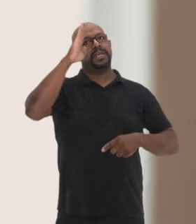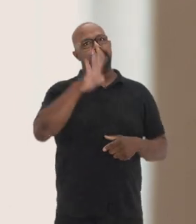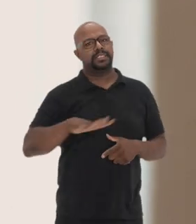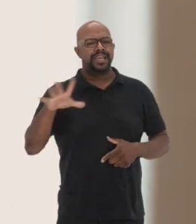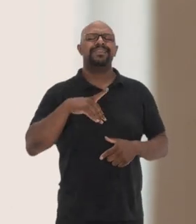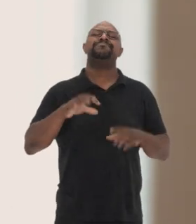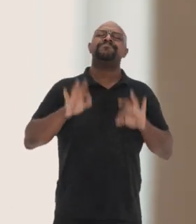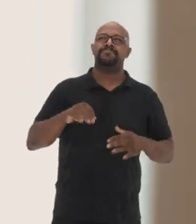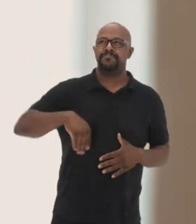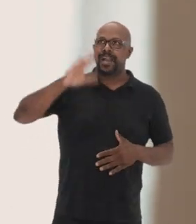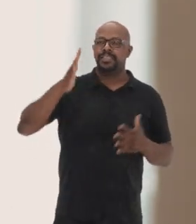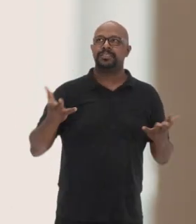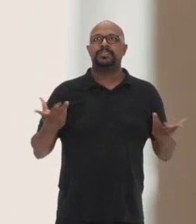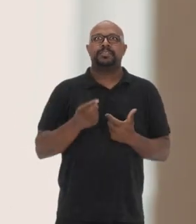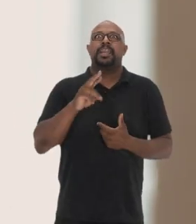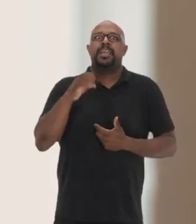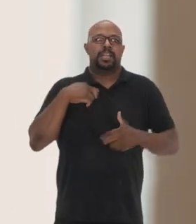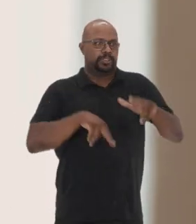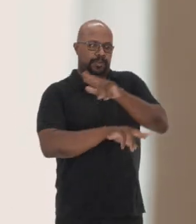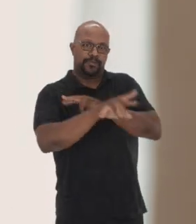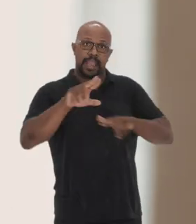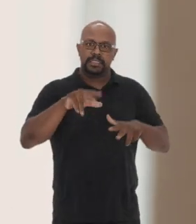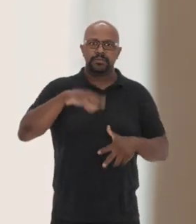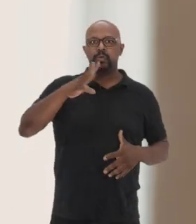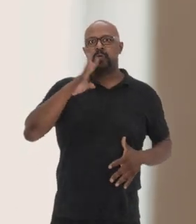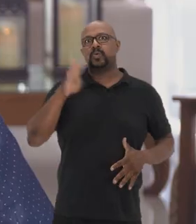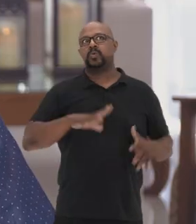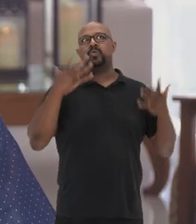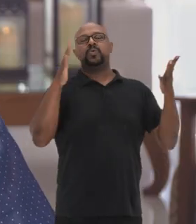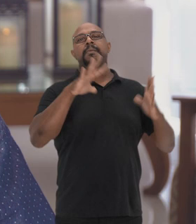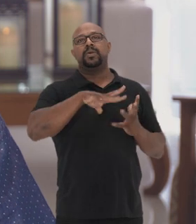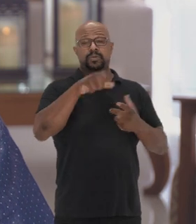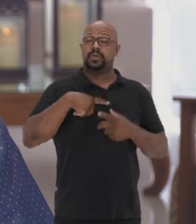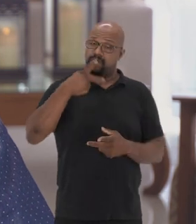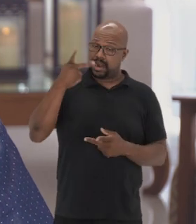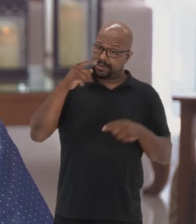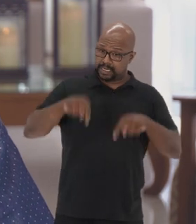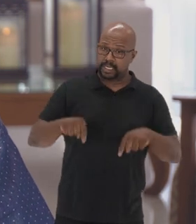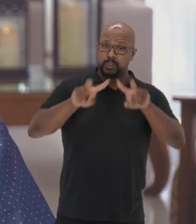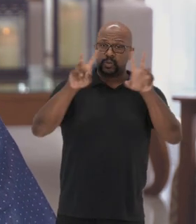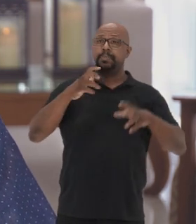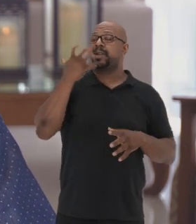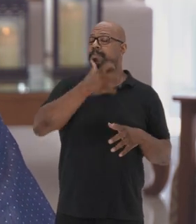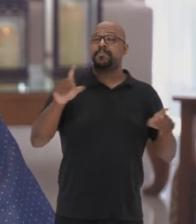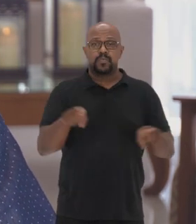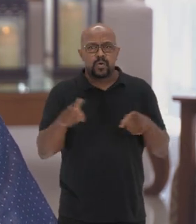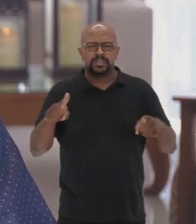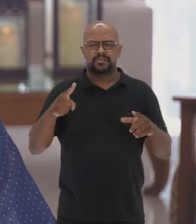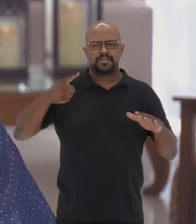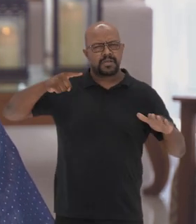uma das mais ricas diversas e reconhecidas pelo mundo quando falamos aqui sobre música vamos